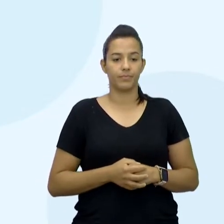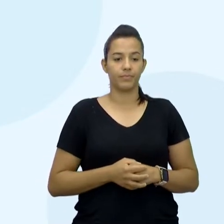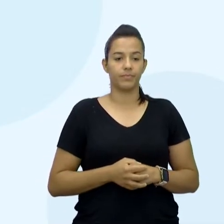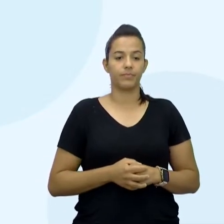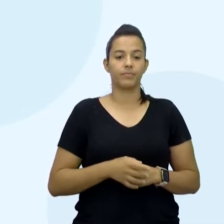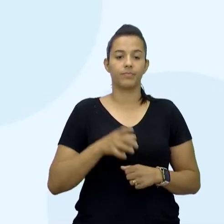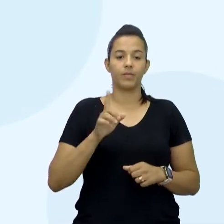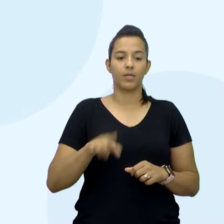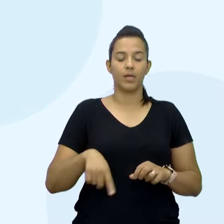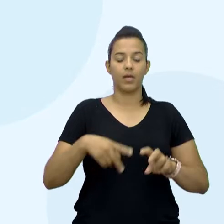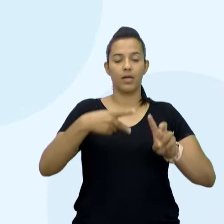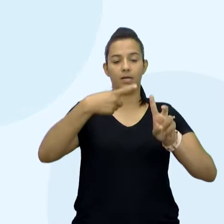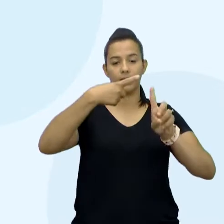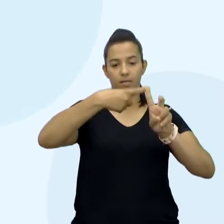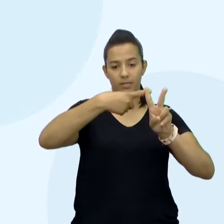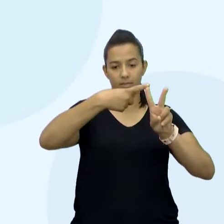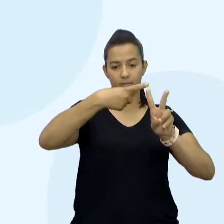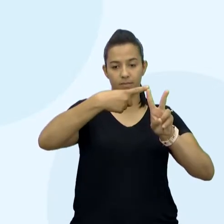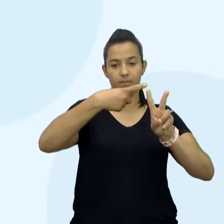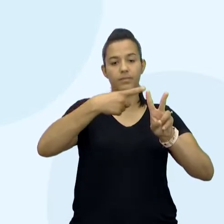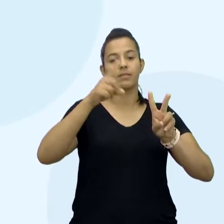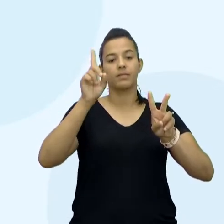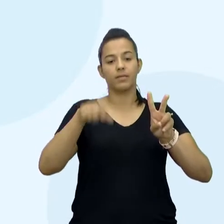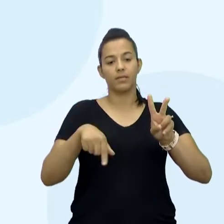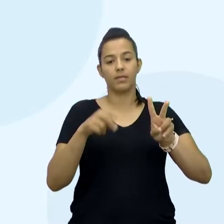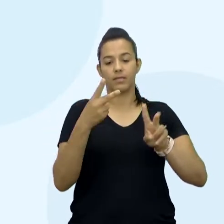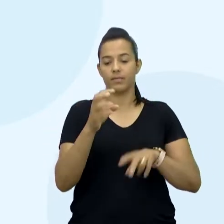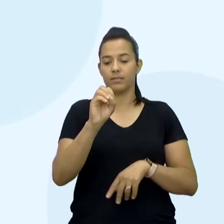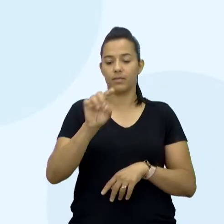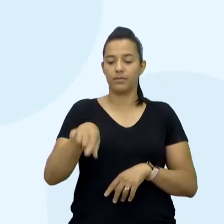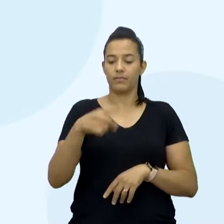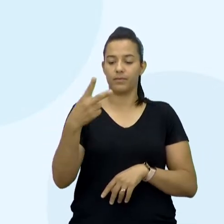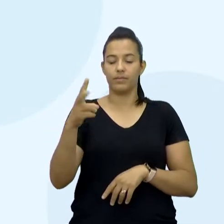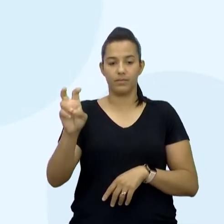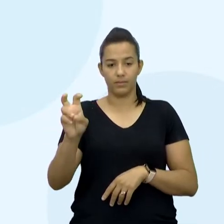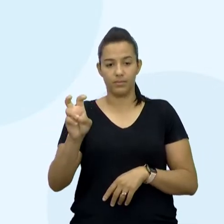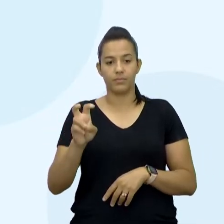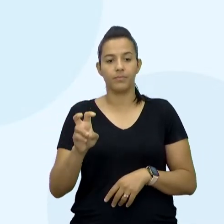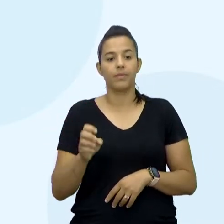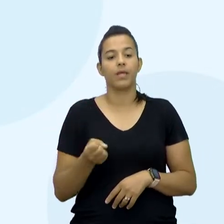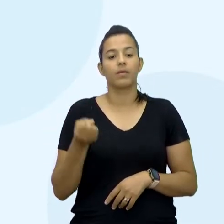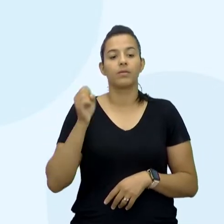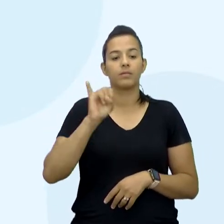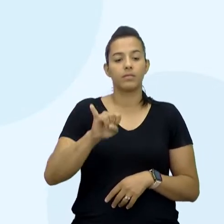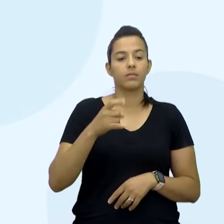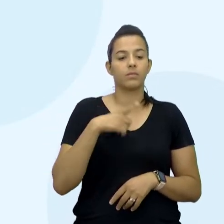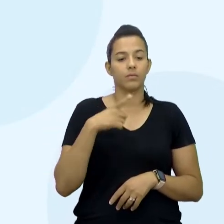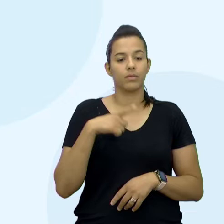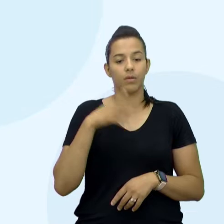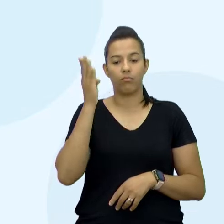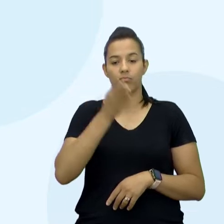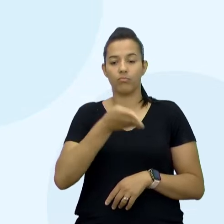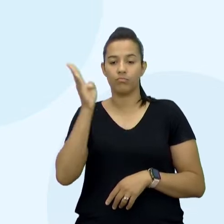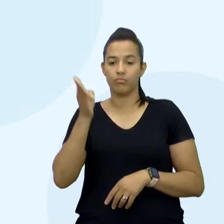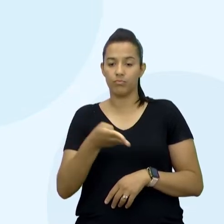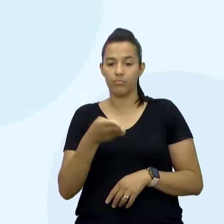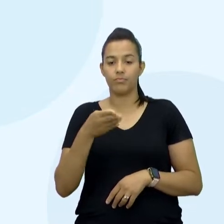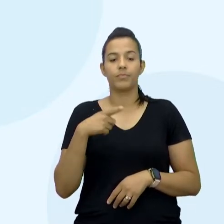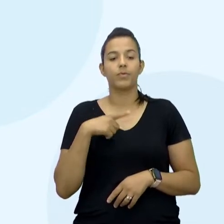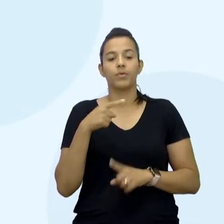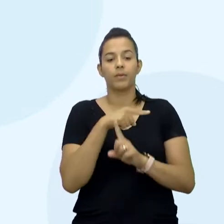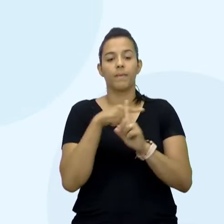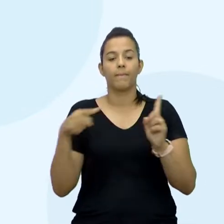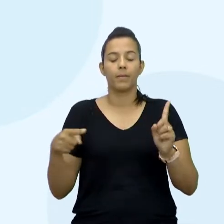0,25 deu 0,5. E aí, se eu cortar aqui 2π com π aqui, ficou o quê? 2 vezes